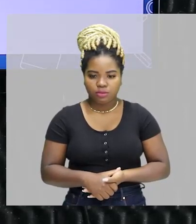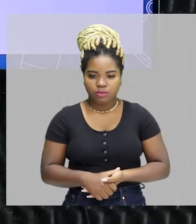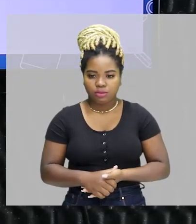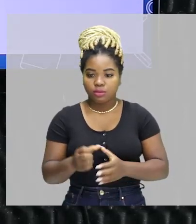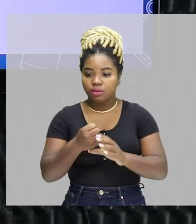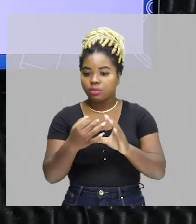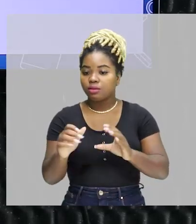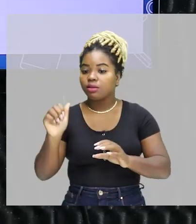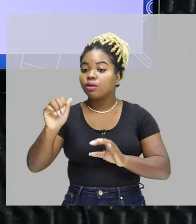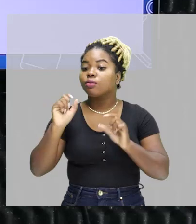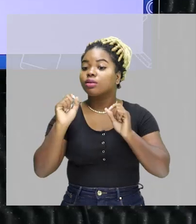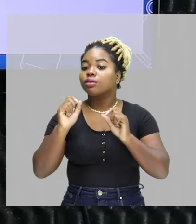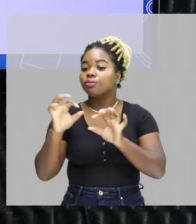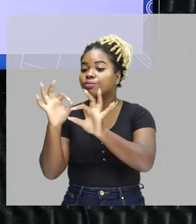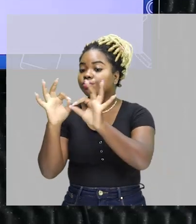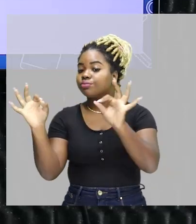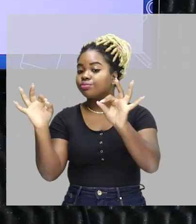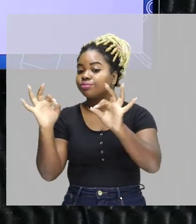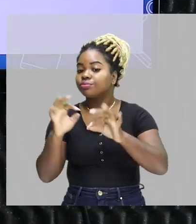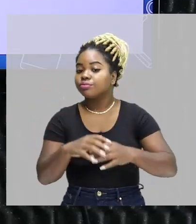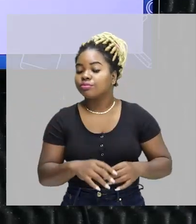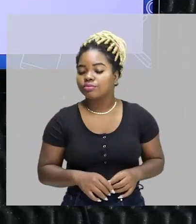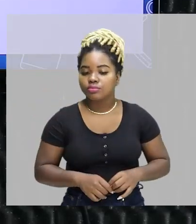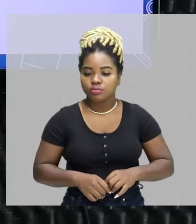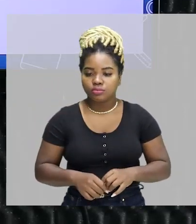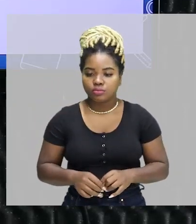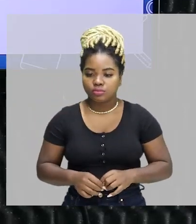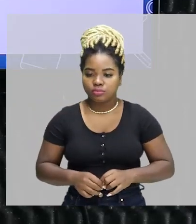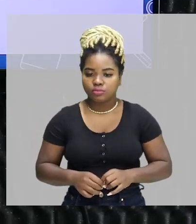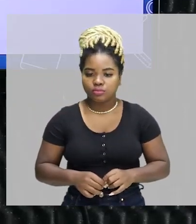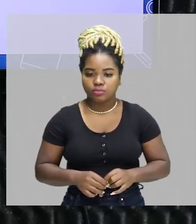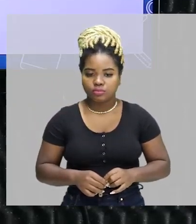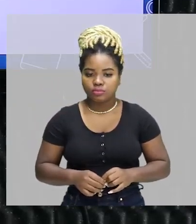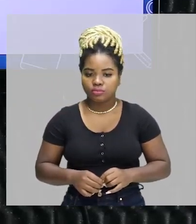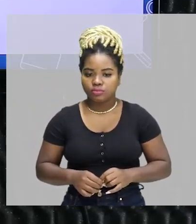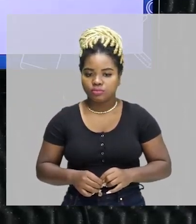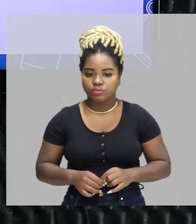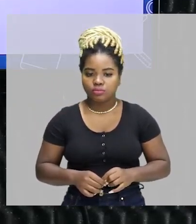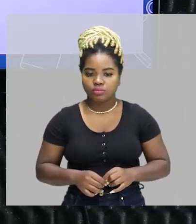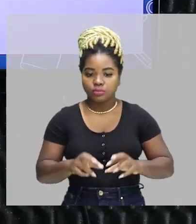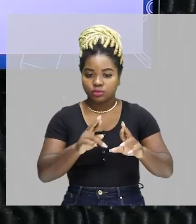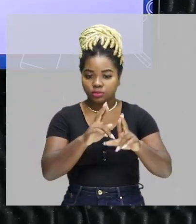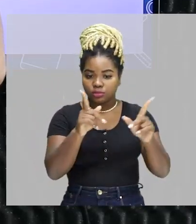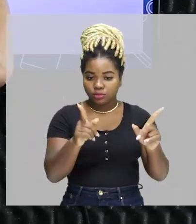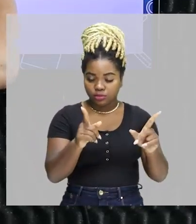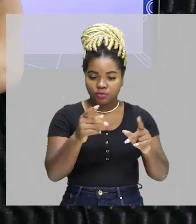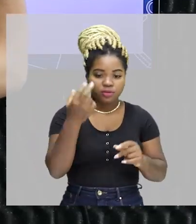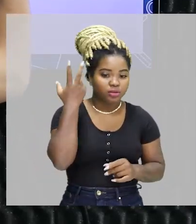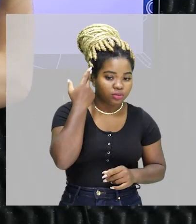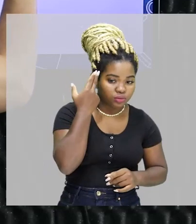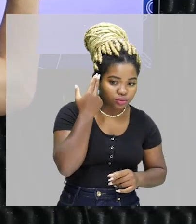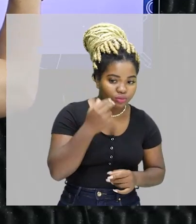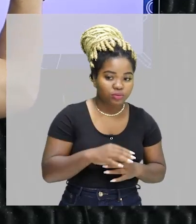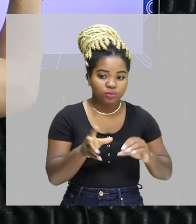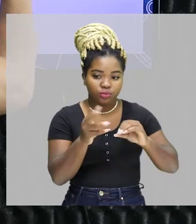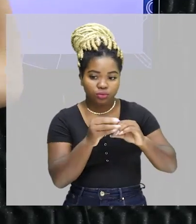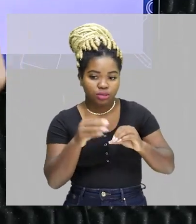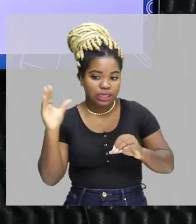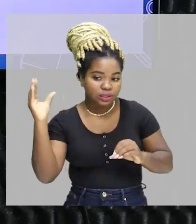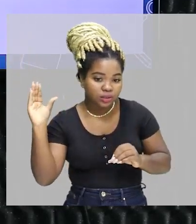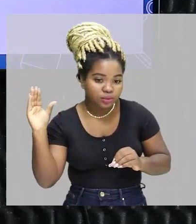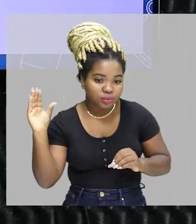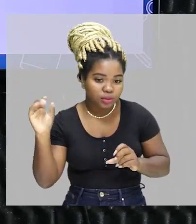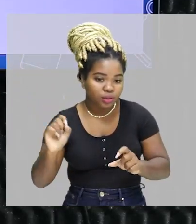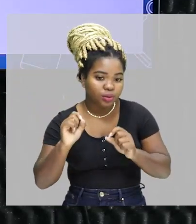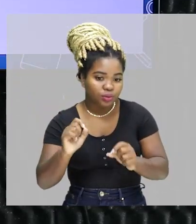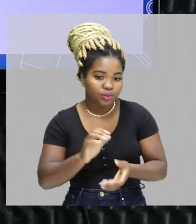quê? Tá? Olha só. O que distingue o senso comum do conhecimento científico